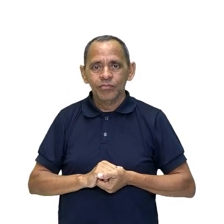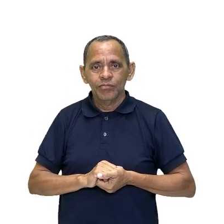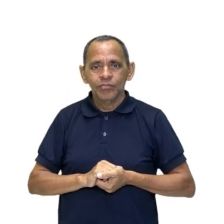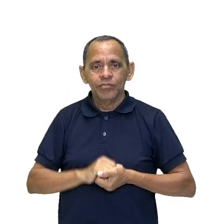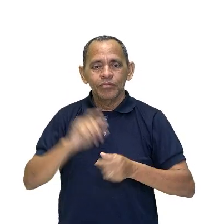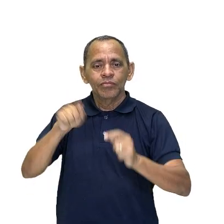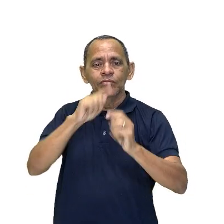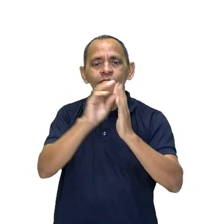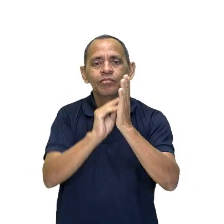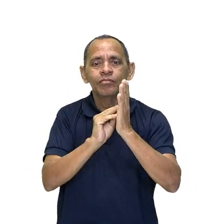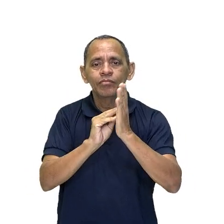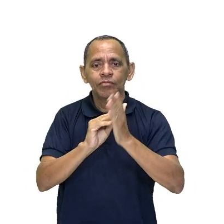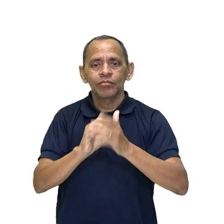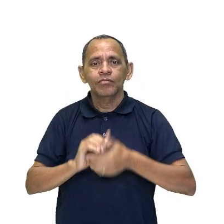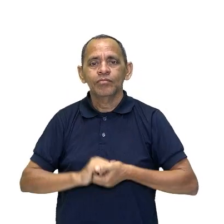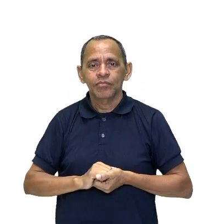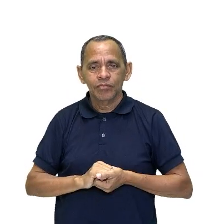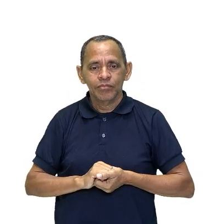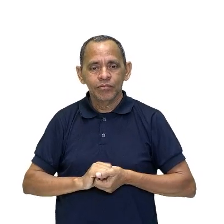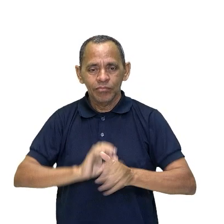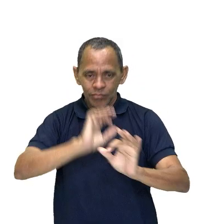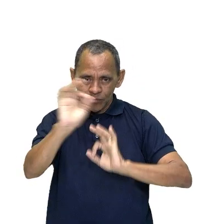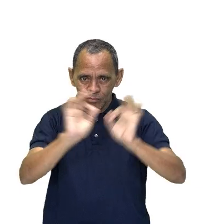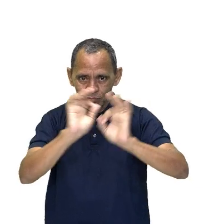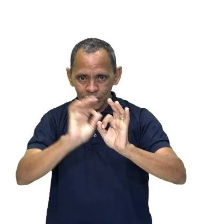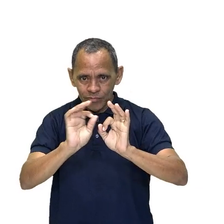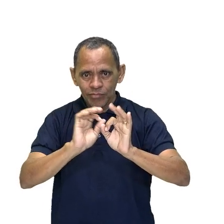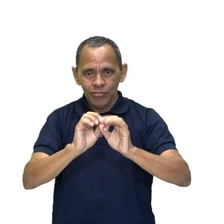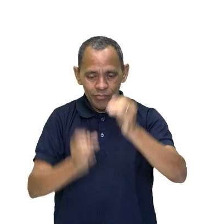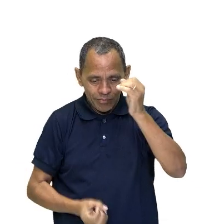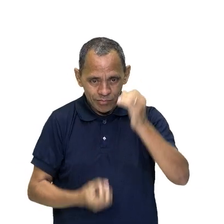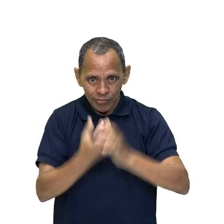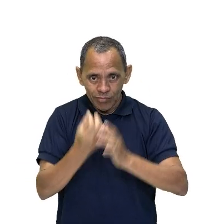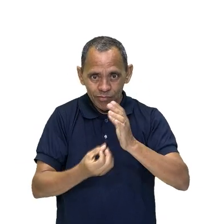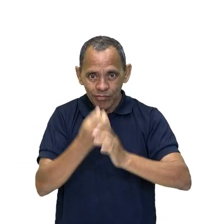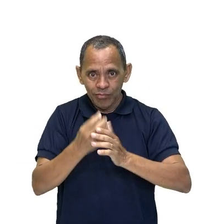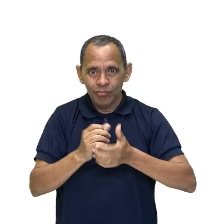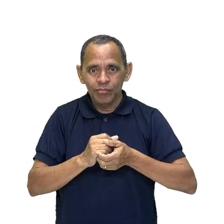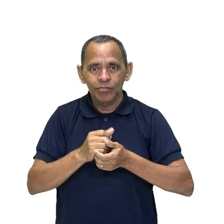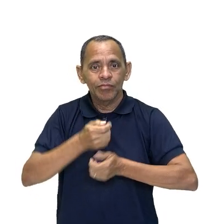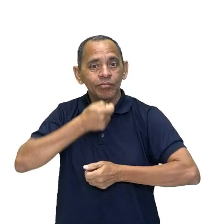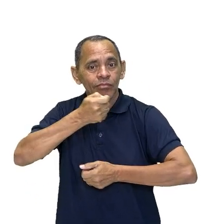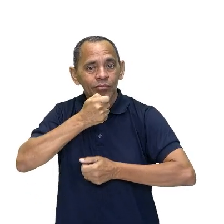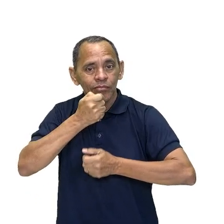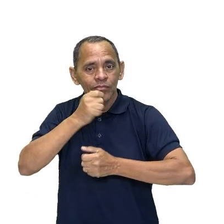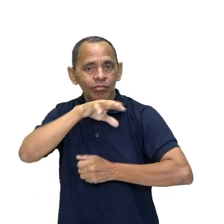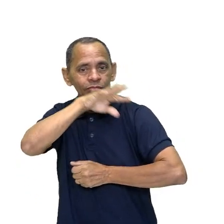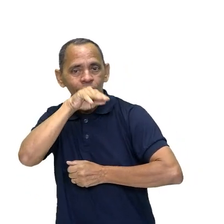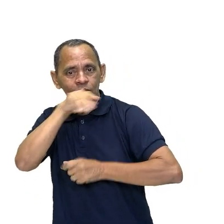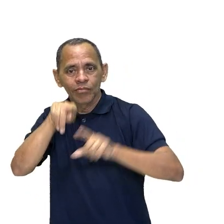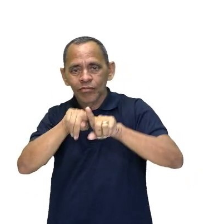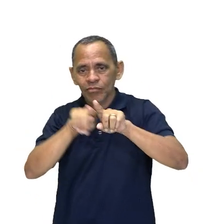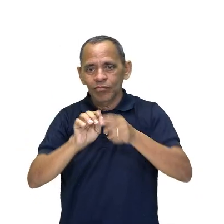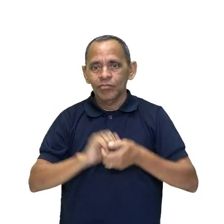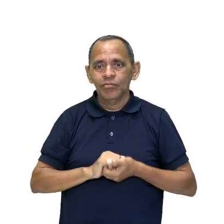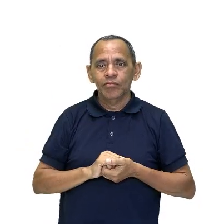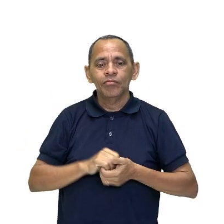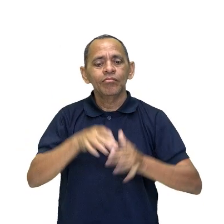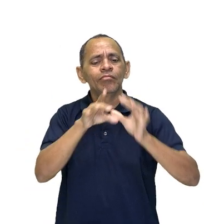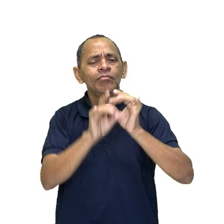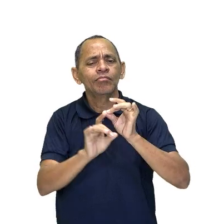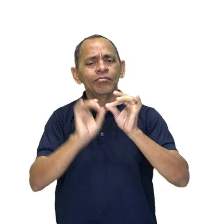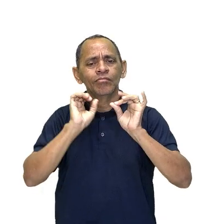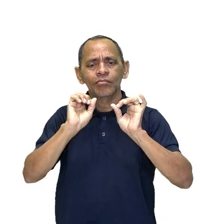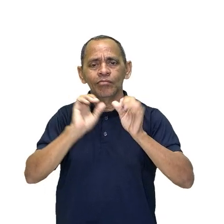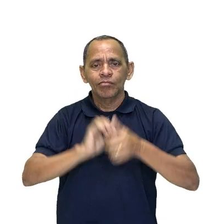Objeto de conhecimento, planejamento e produção de entrevistas orais e o